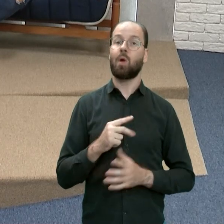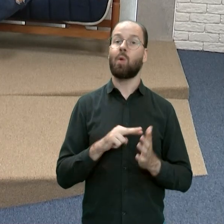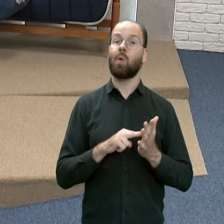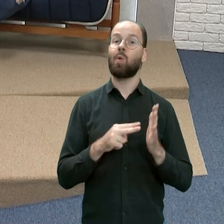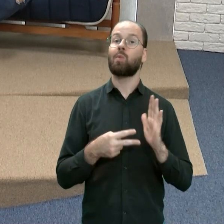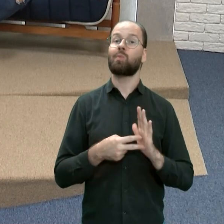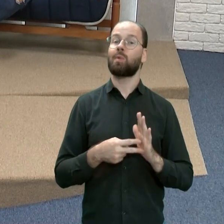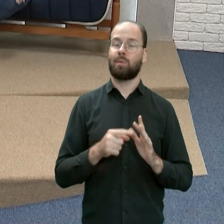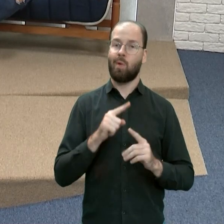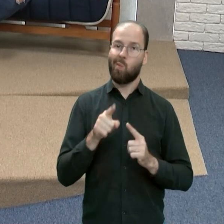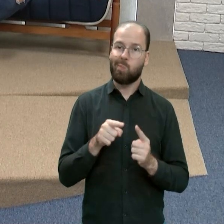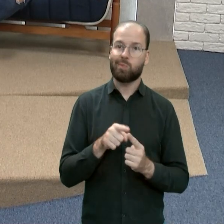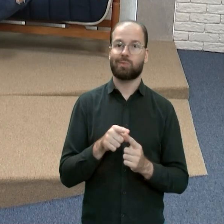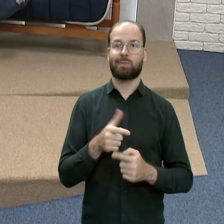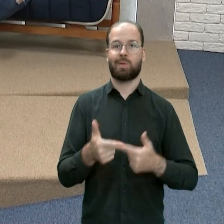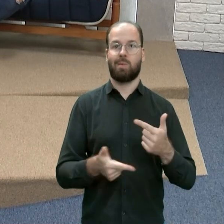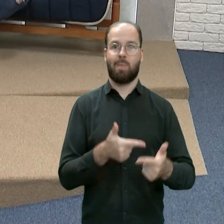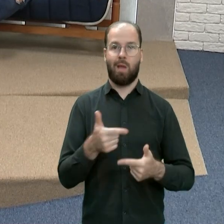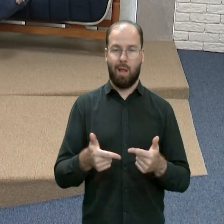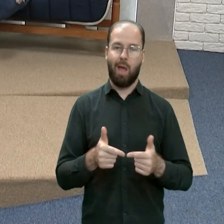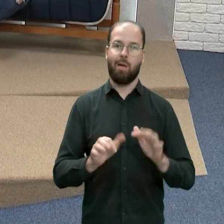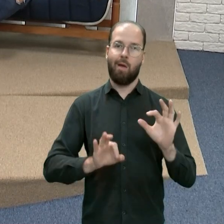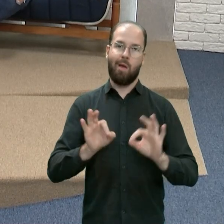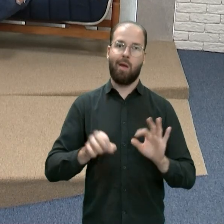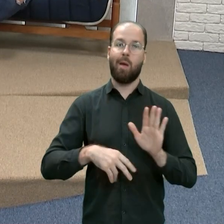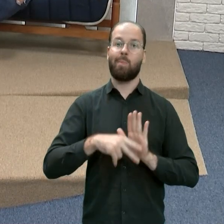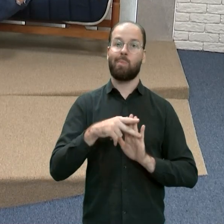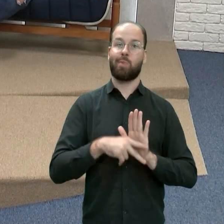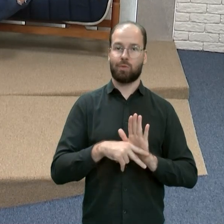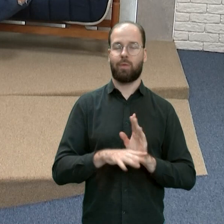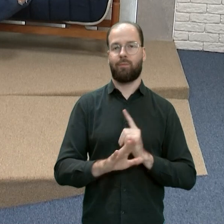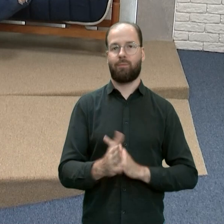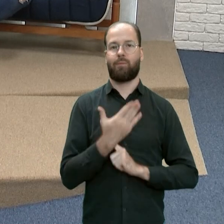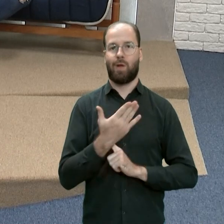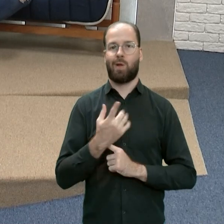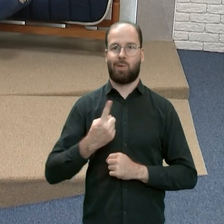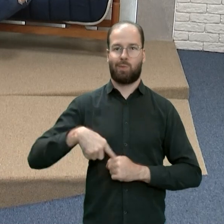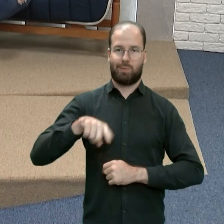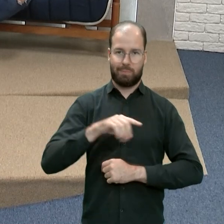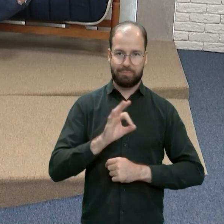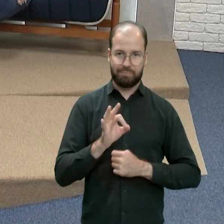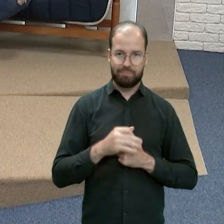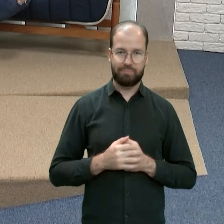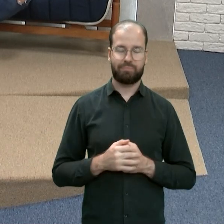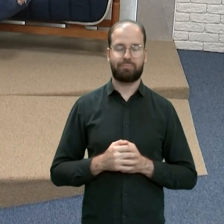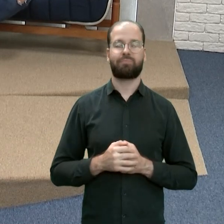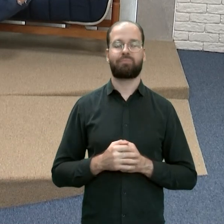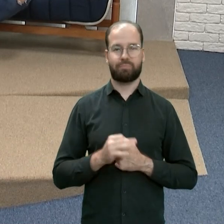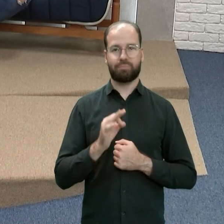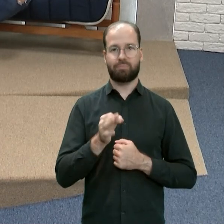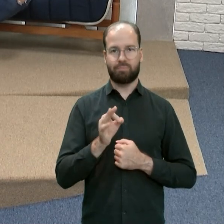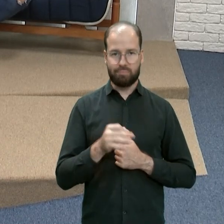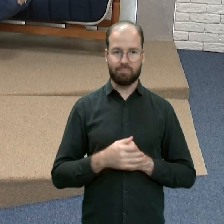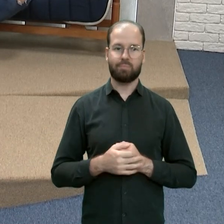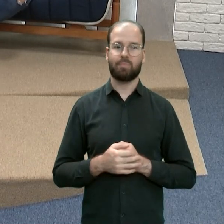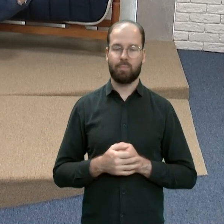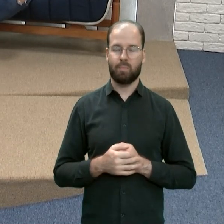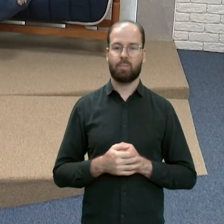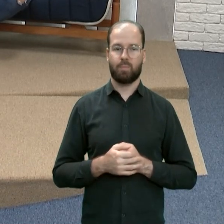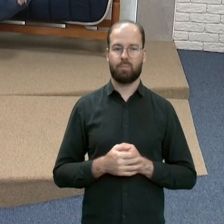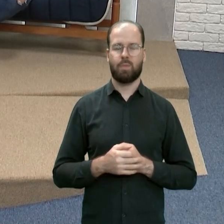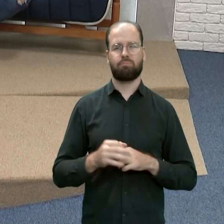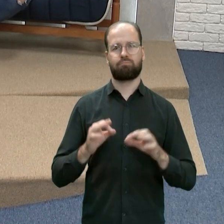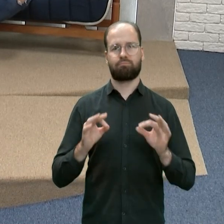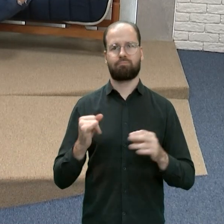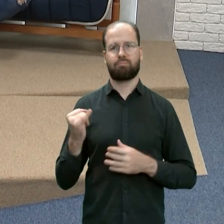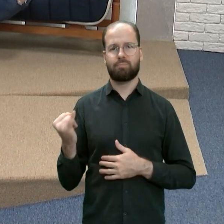ser trabalhadas políticas públicas que vão nos auxiliar nesse sentido, né? Exatamente. Então, esses são muito